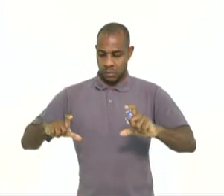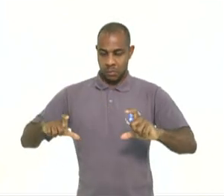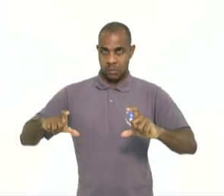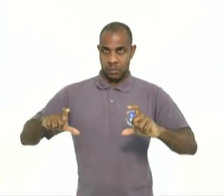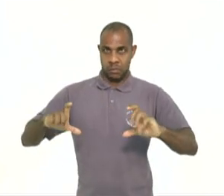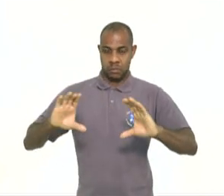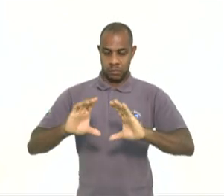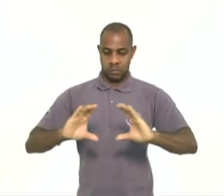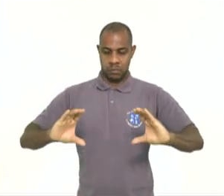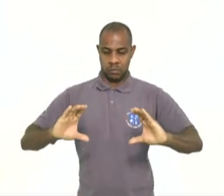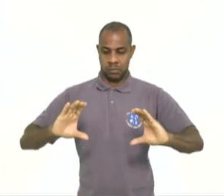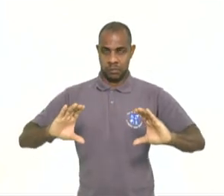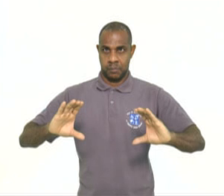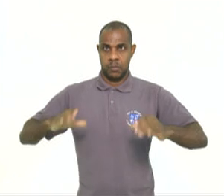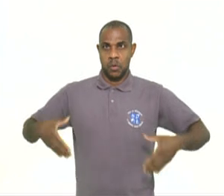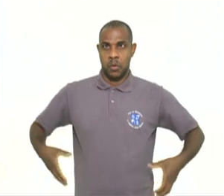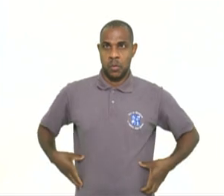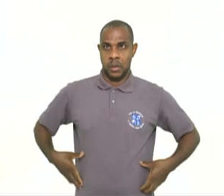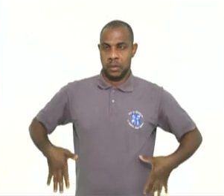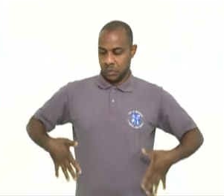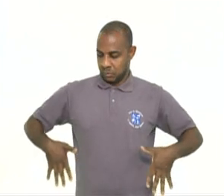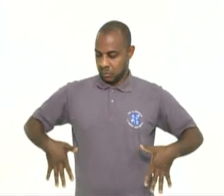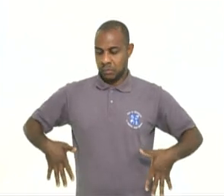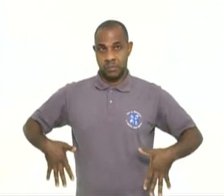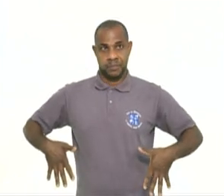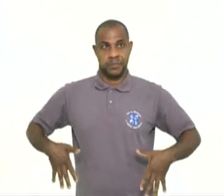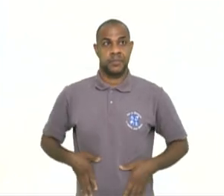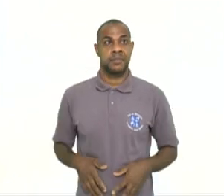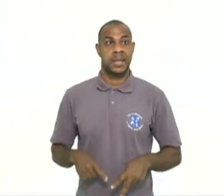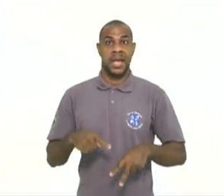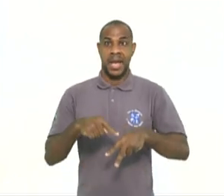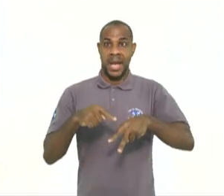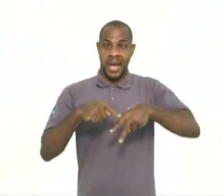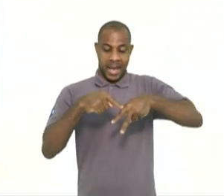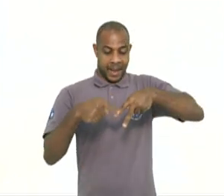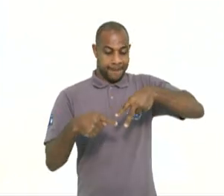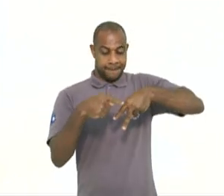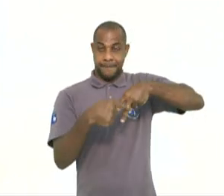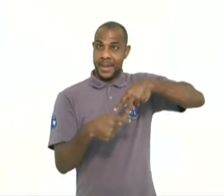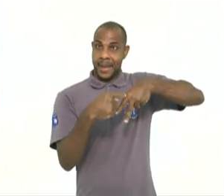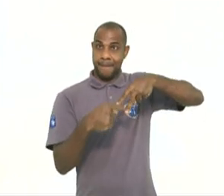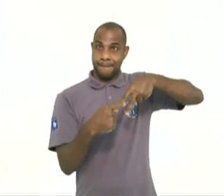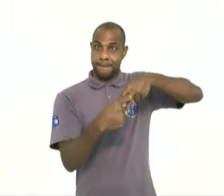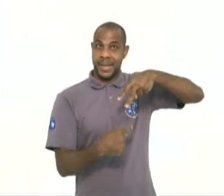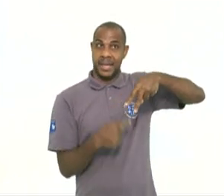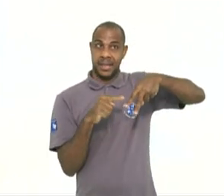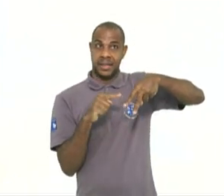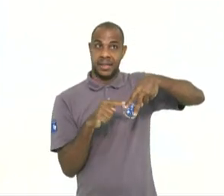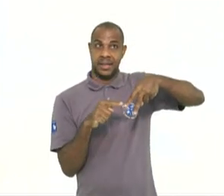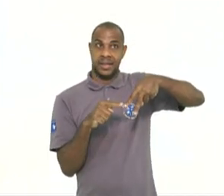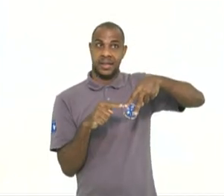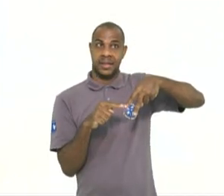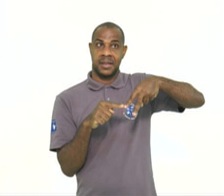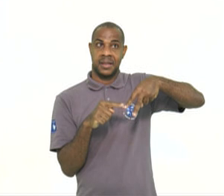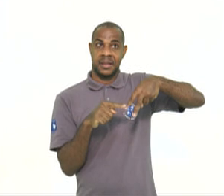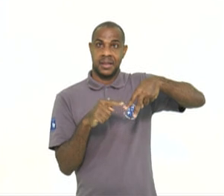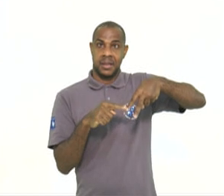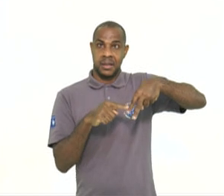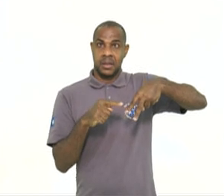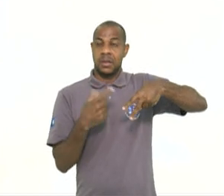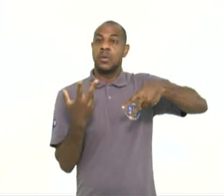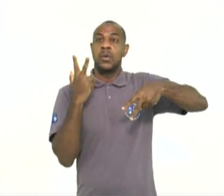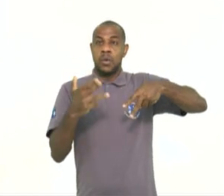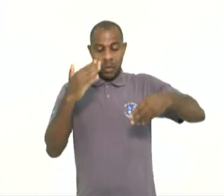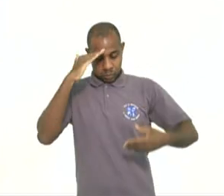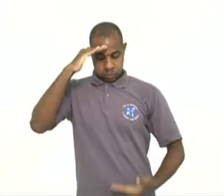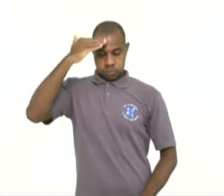quadril Oi e a perna sempre assim a perna ela tem o mesmo tamanho do resto do corpo